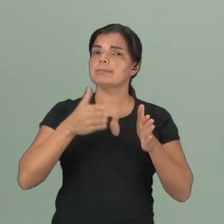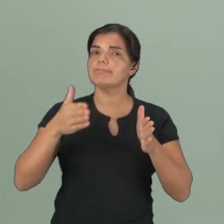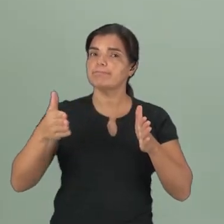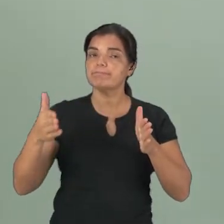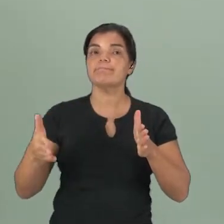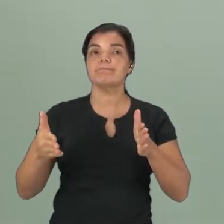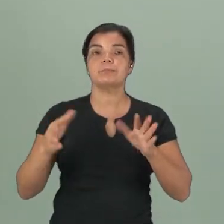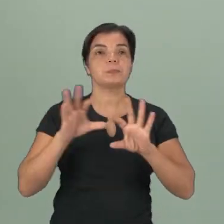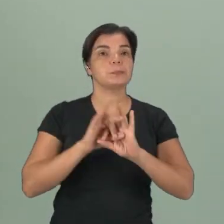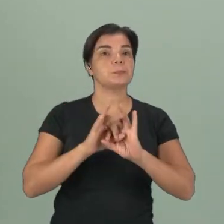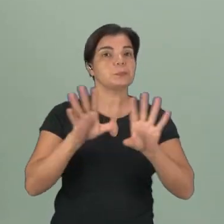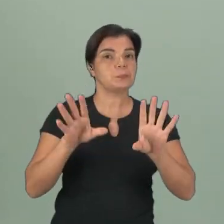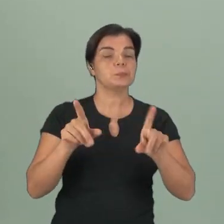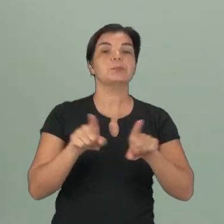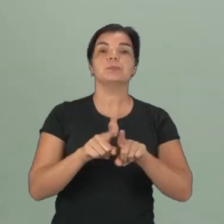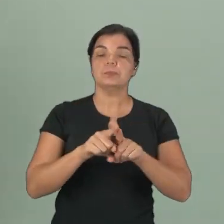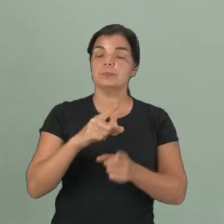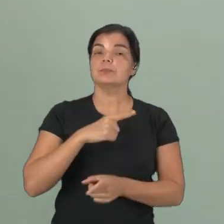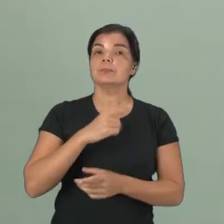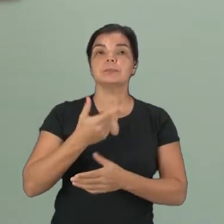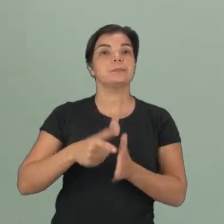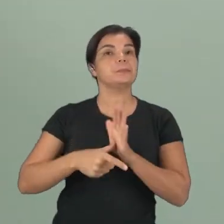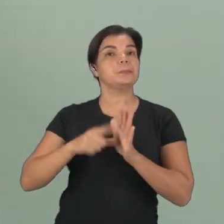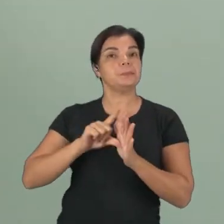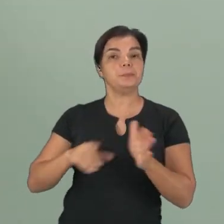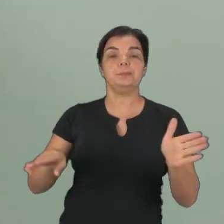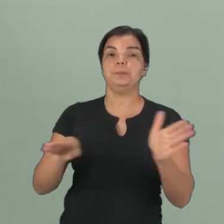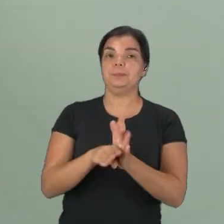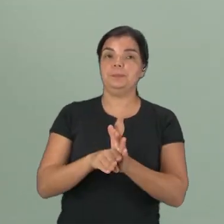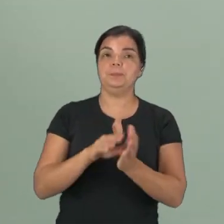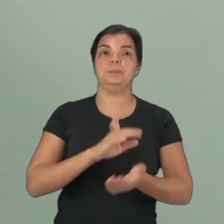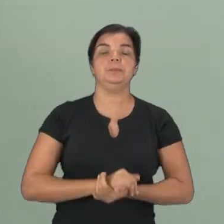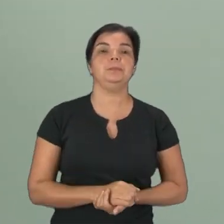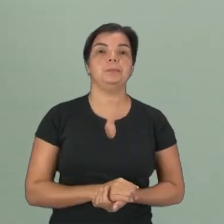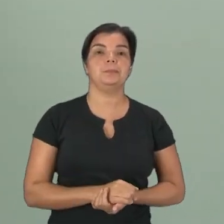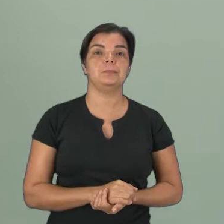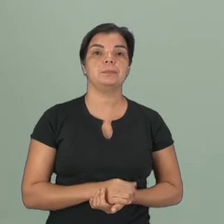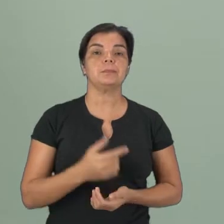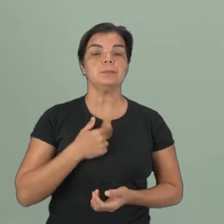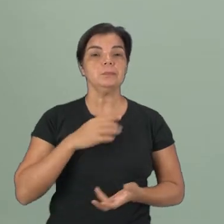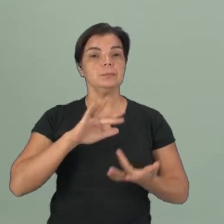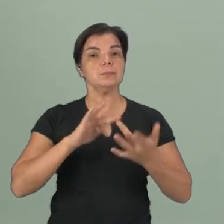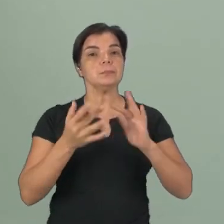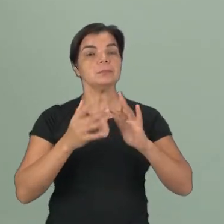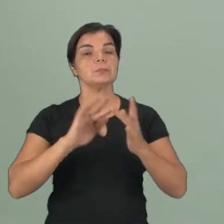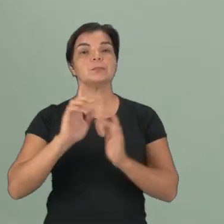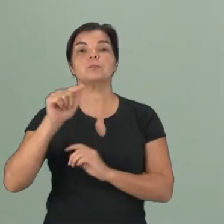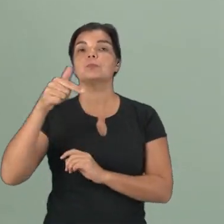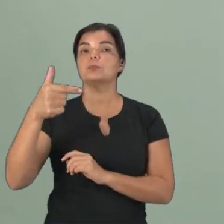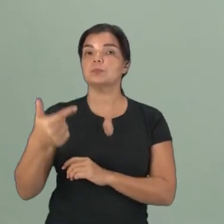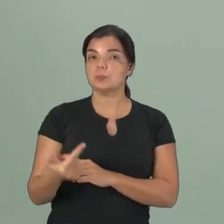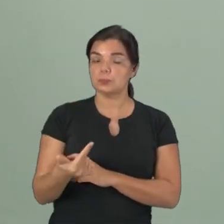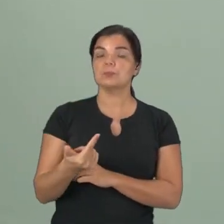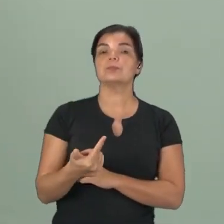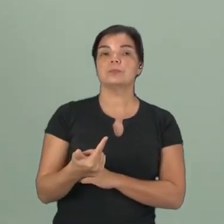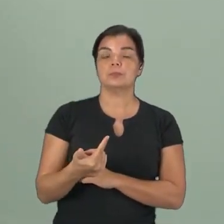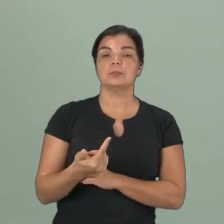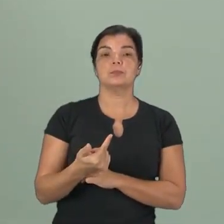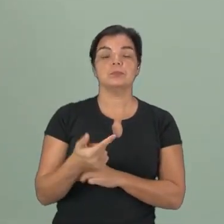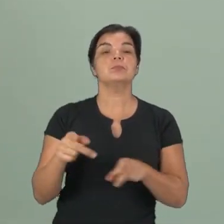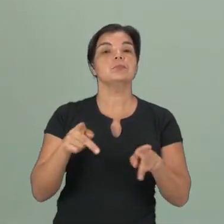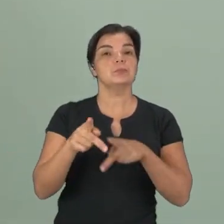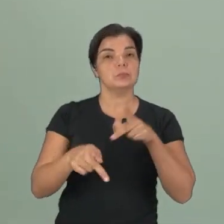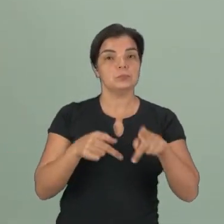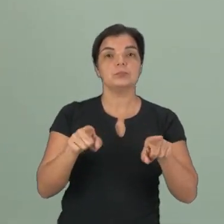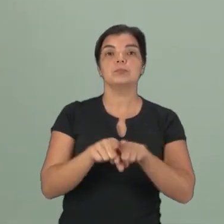de liberdade que eles tinham antes da chegada e do contato com outras